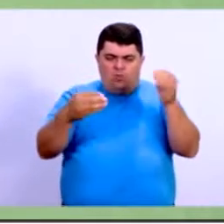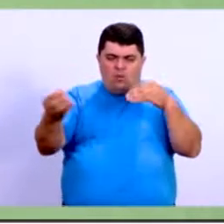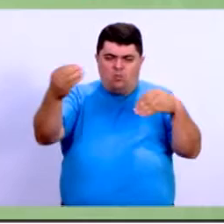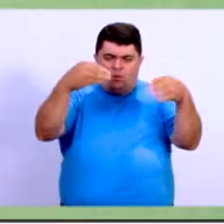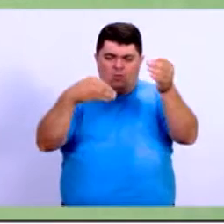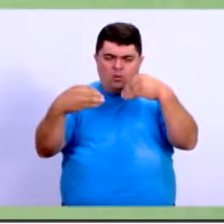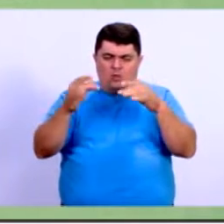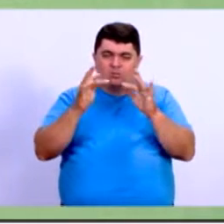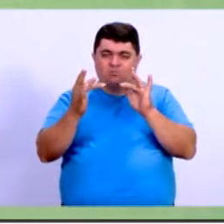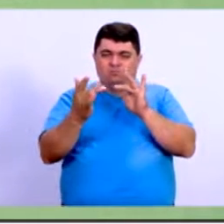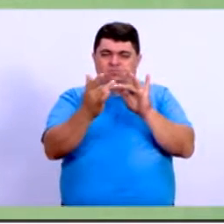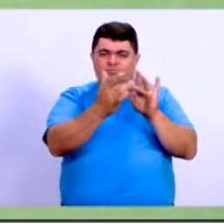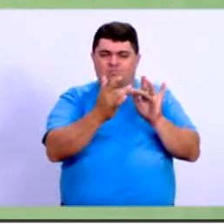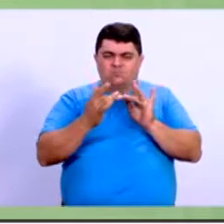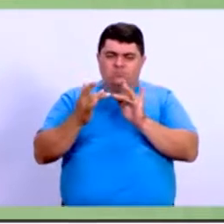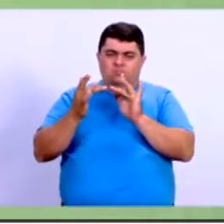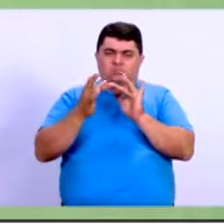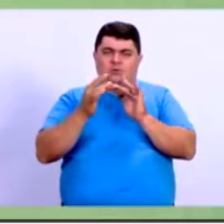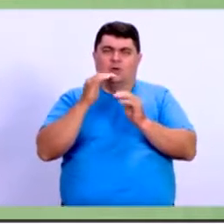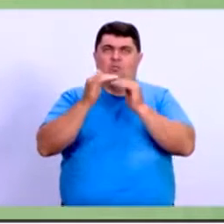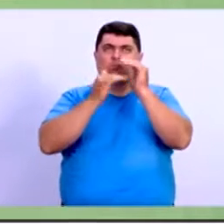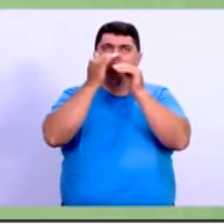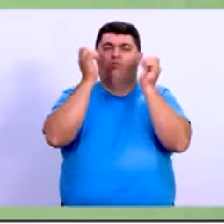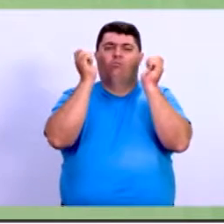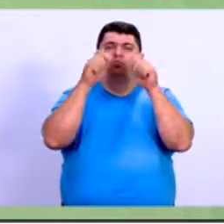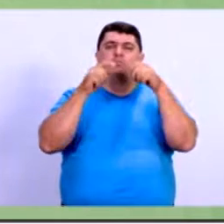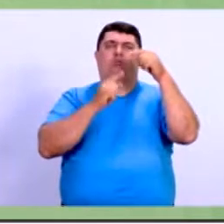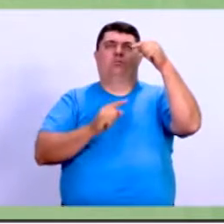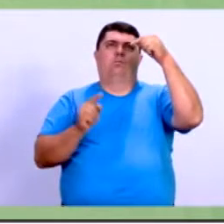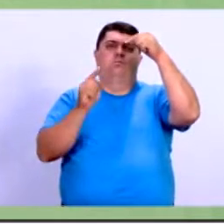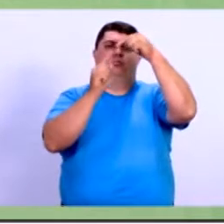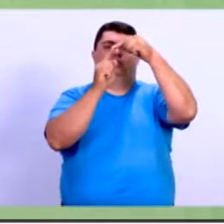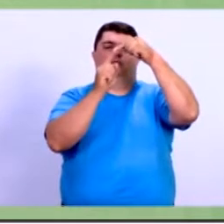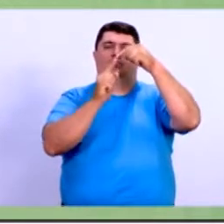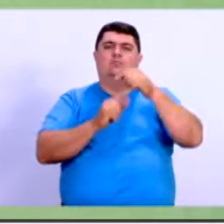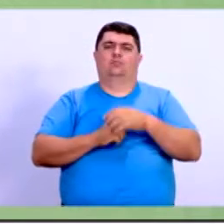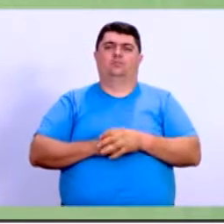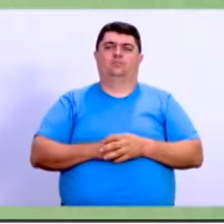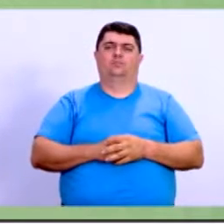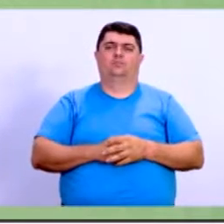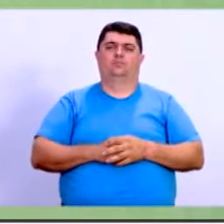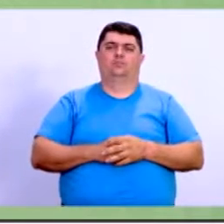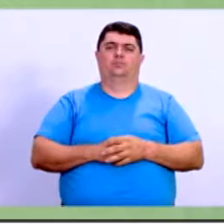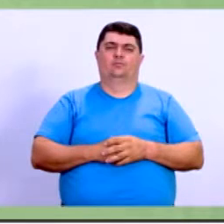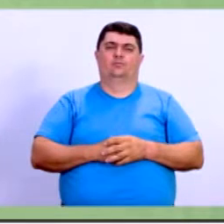interagem, alcançam os objetivos organizacionais.